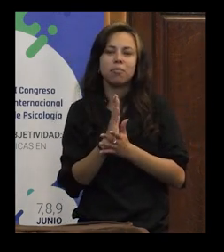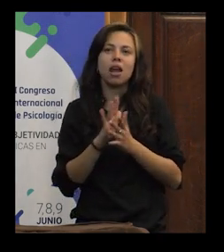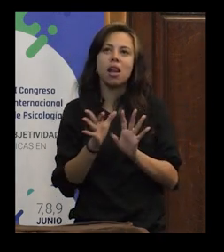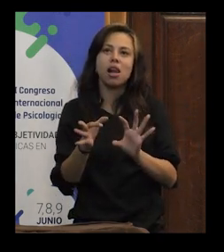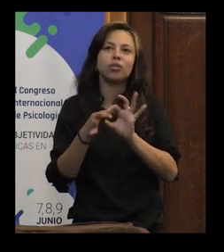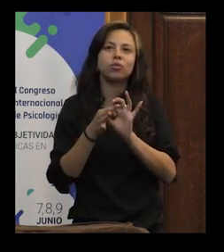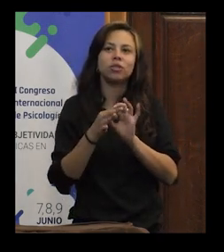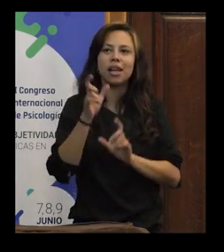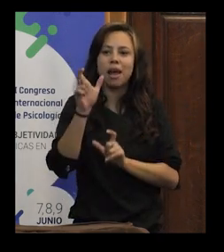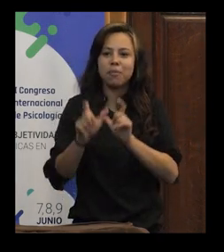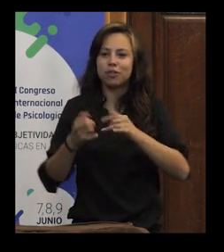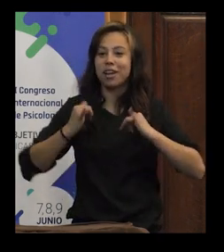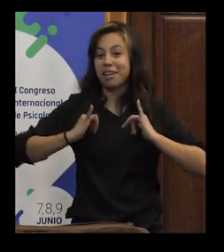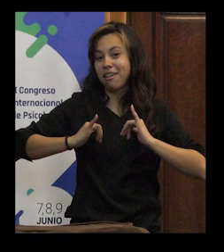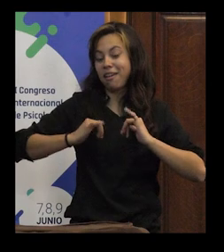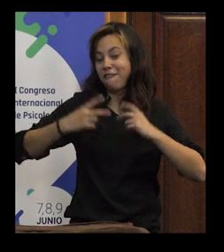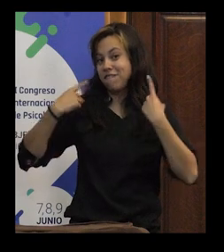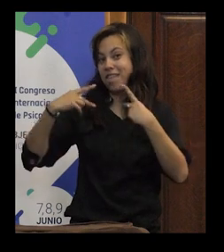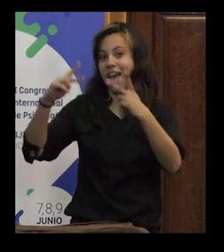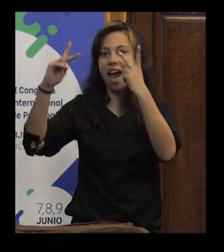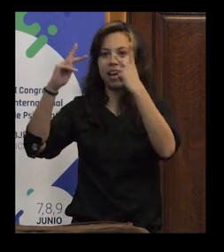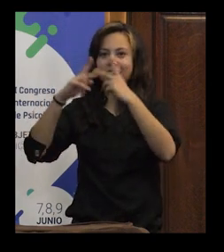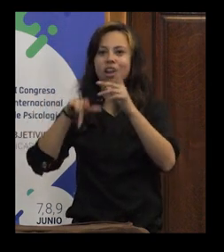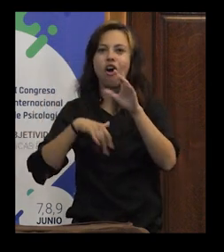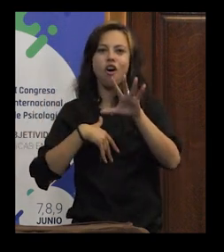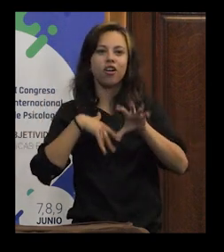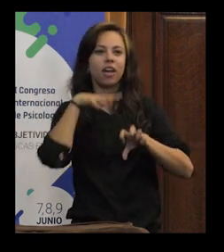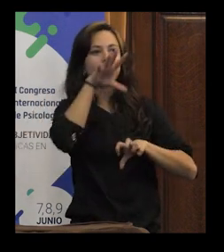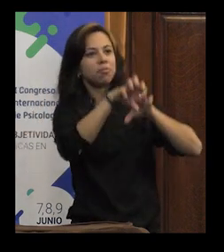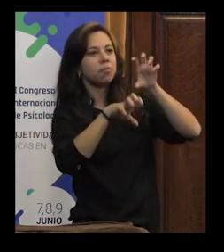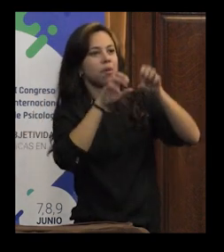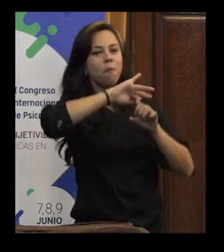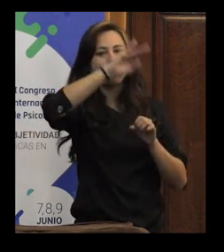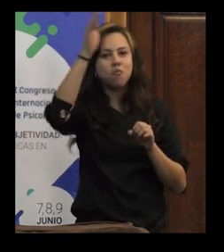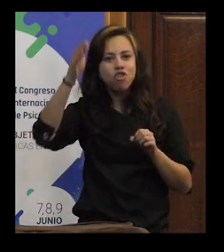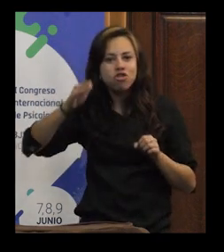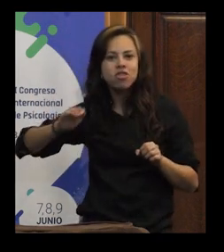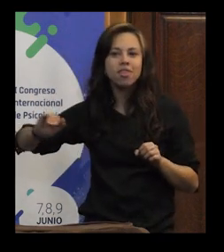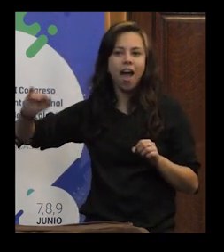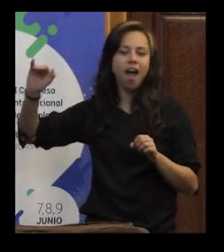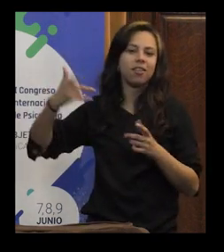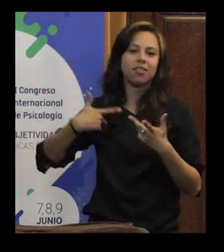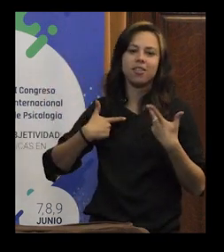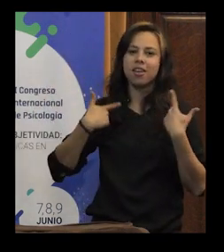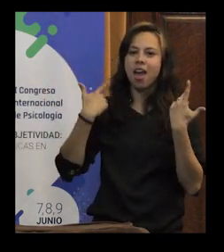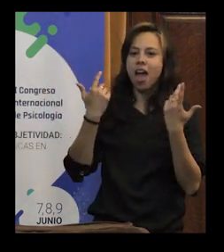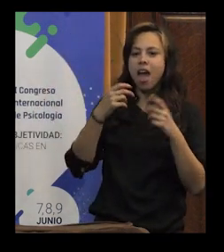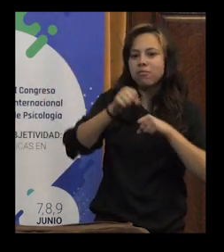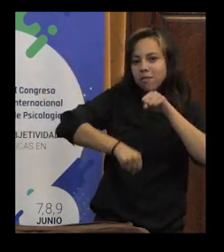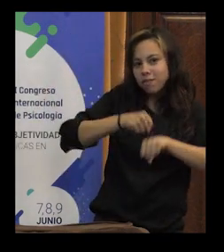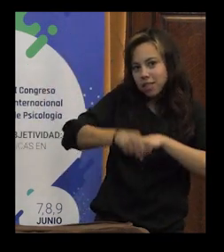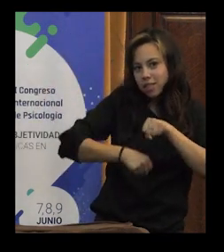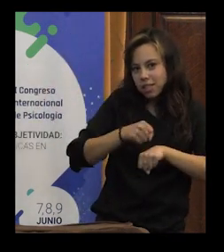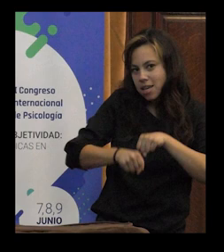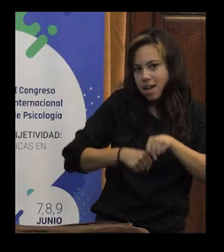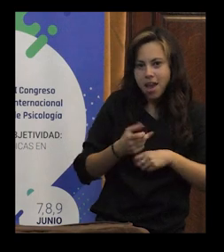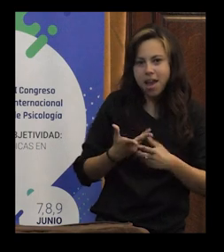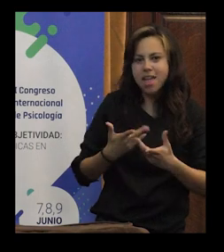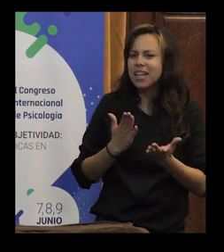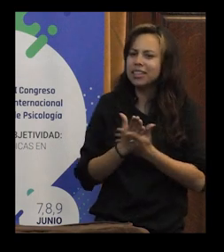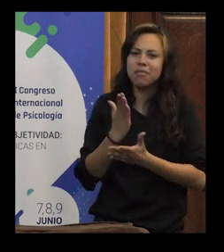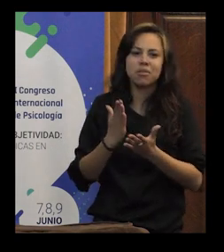em la aventura esportiva, mas também na Fórmula 1. Tenho uma coleção belíssima